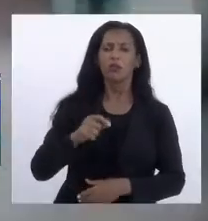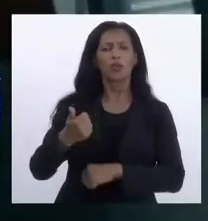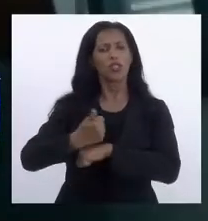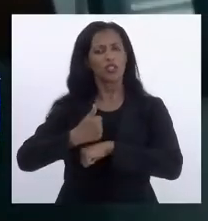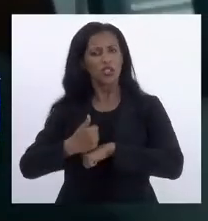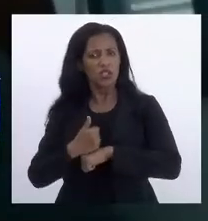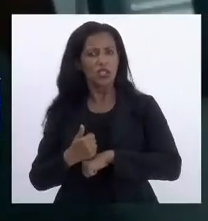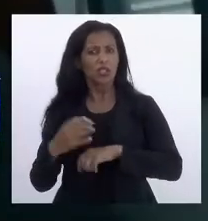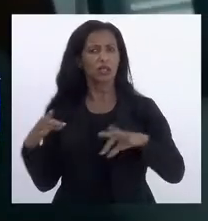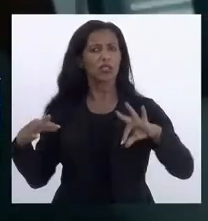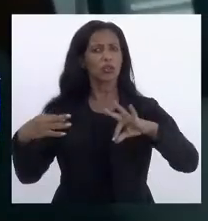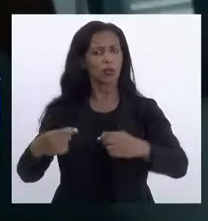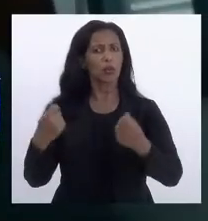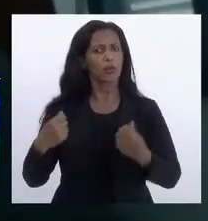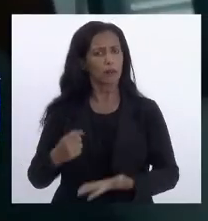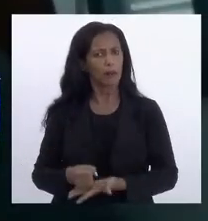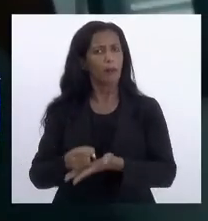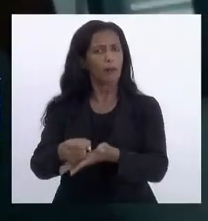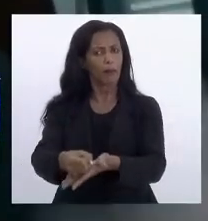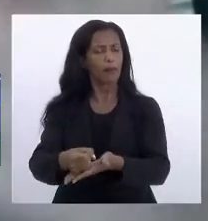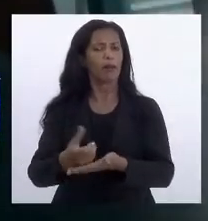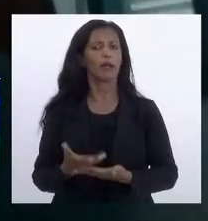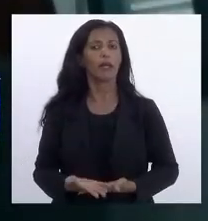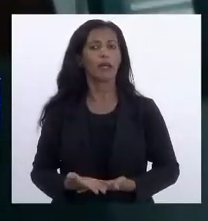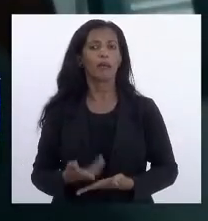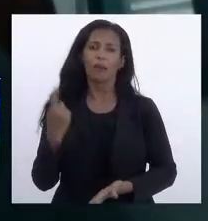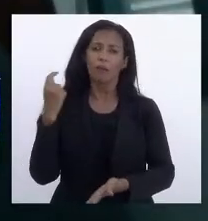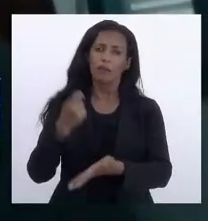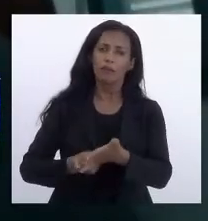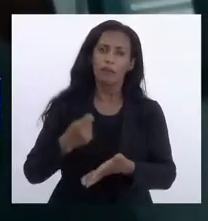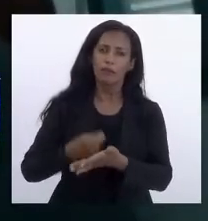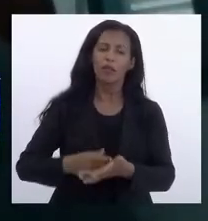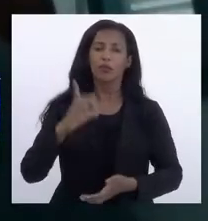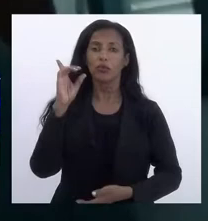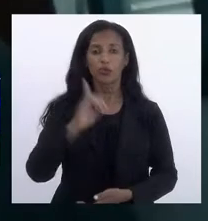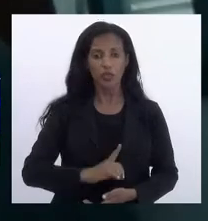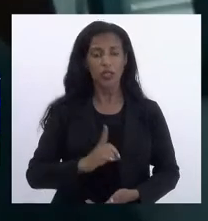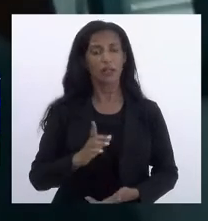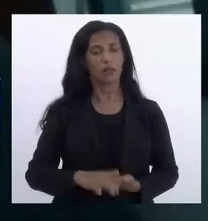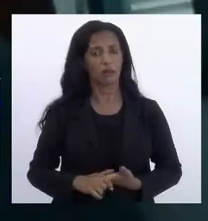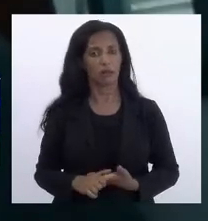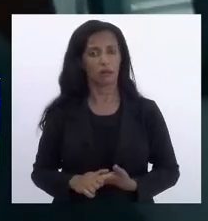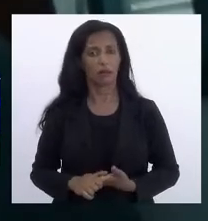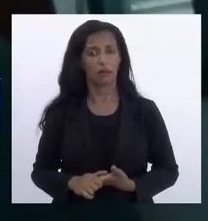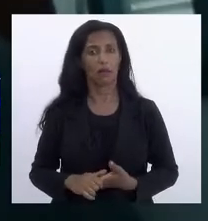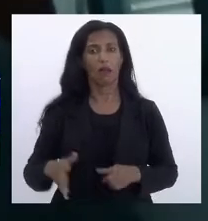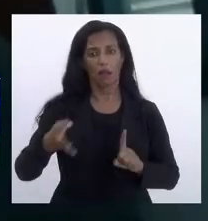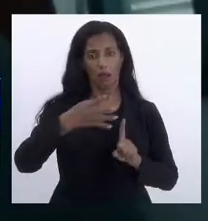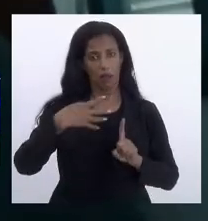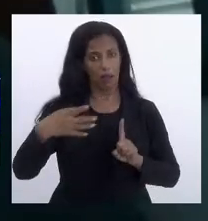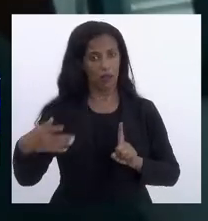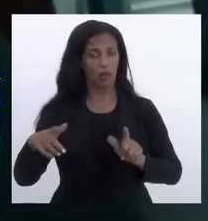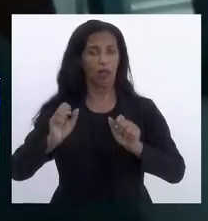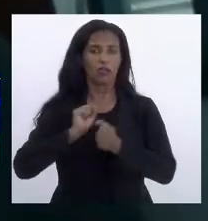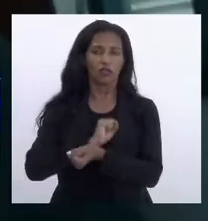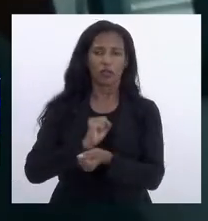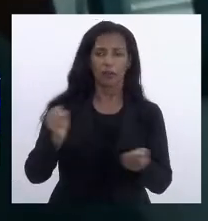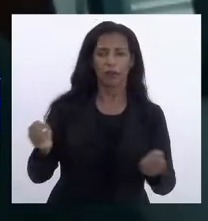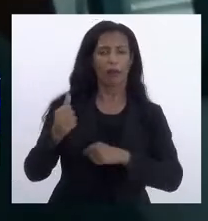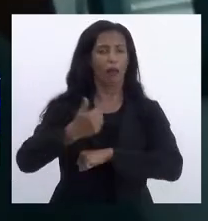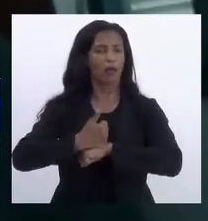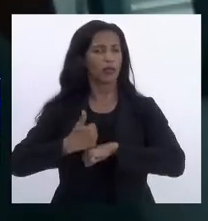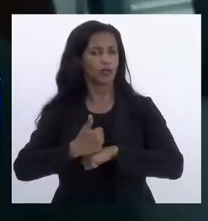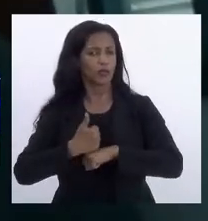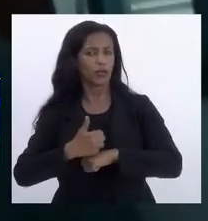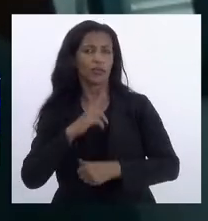digna que todos devemos sempre apoiar, e pela militância pelos direitos LGBT, liberdade,